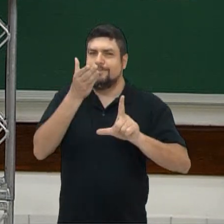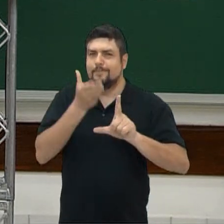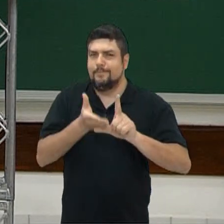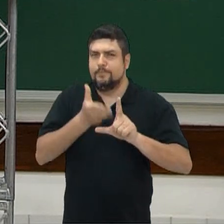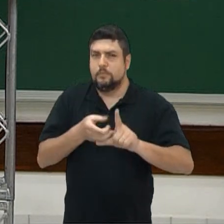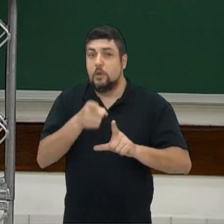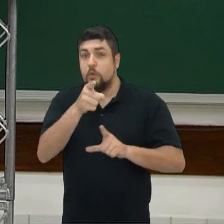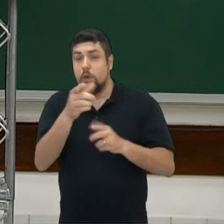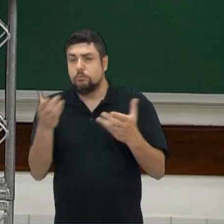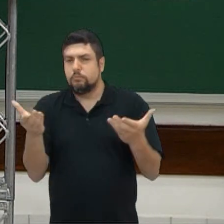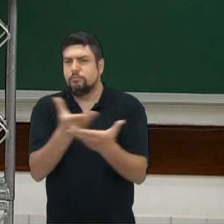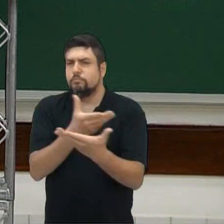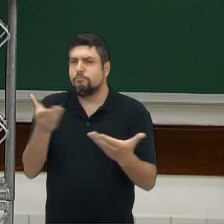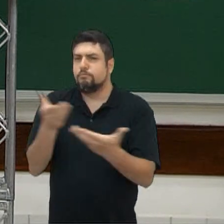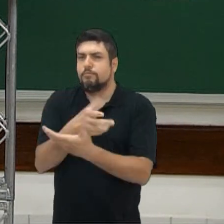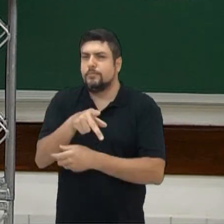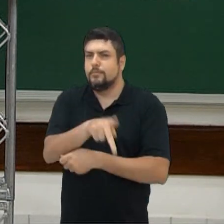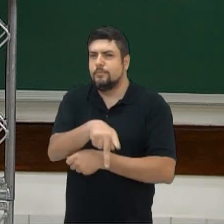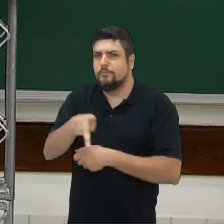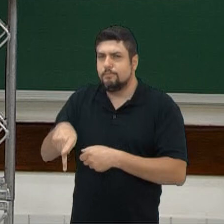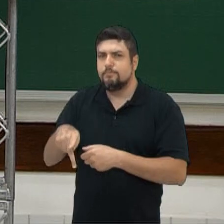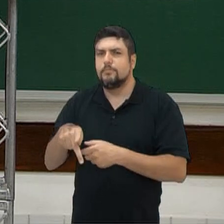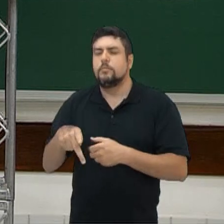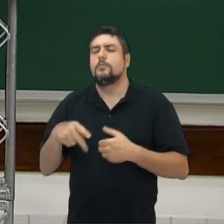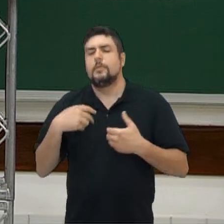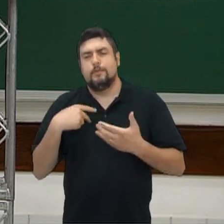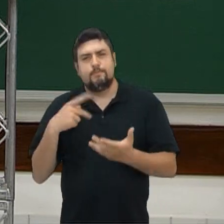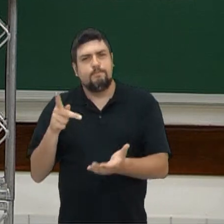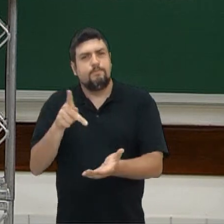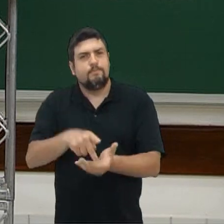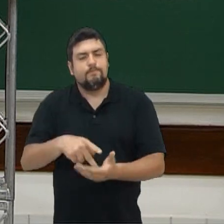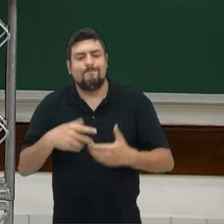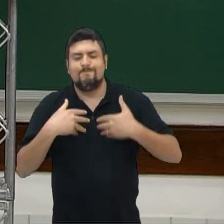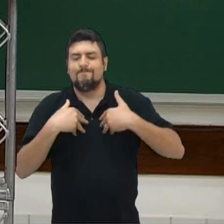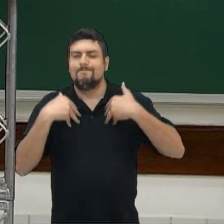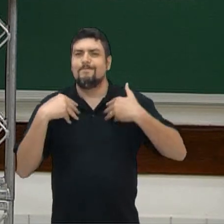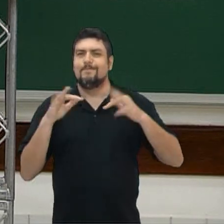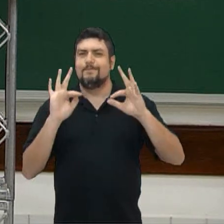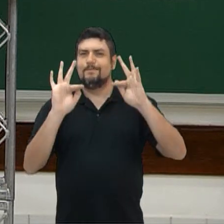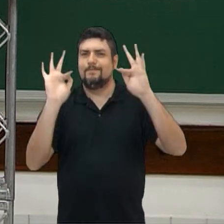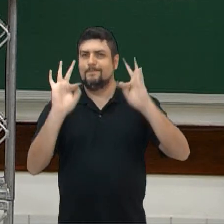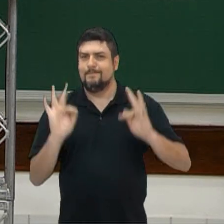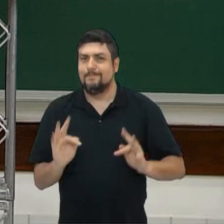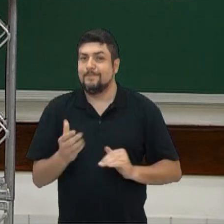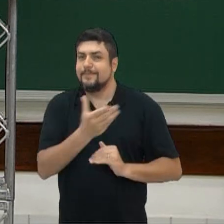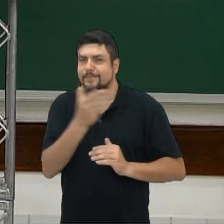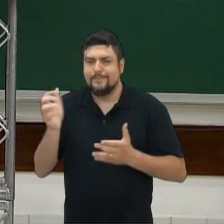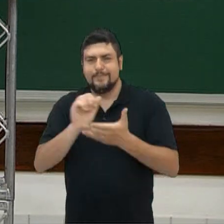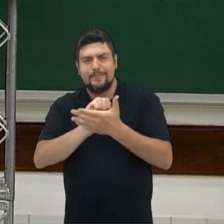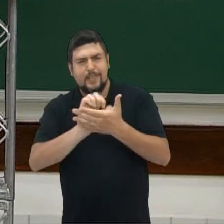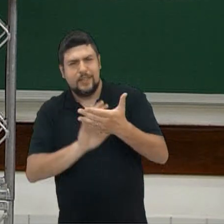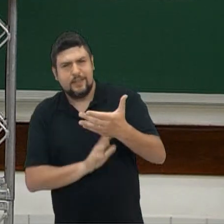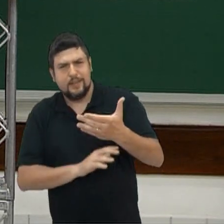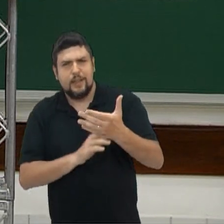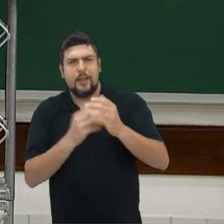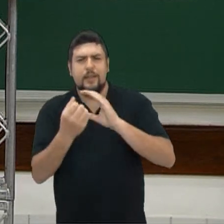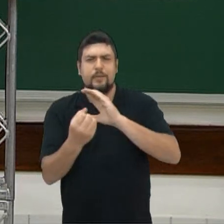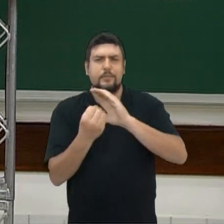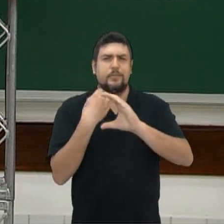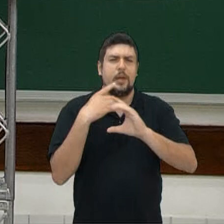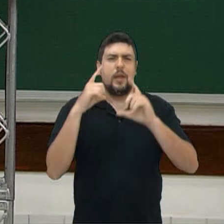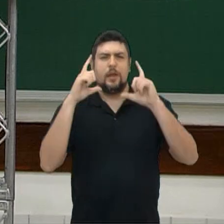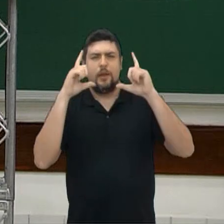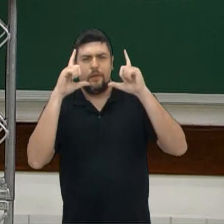com os seus professores, certo? Fico muito feliz de ver quando vocês fazem atividade, me mandam as fotos